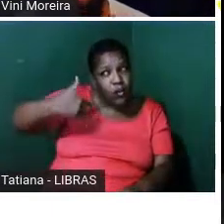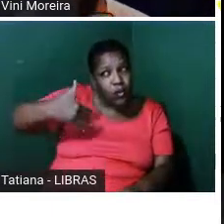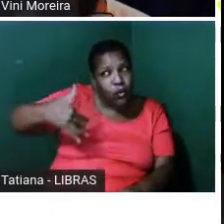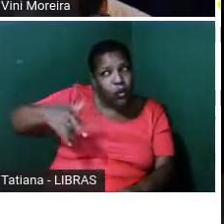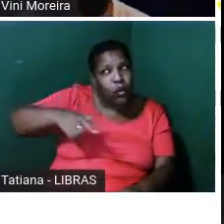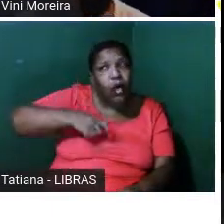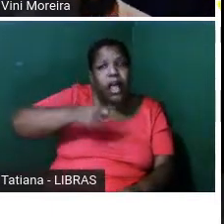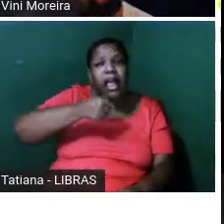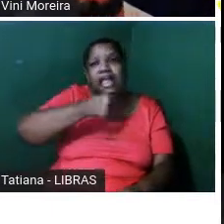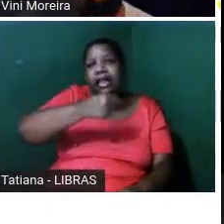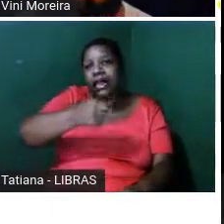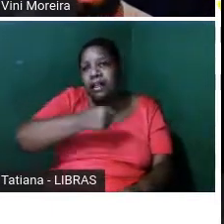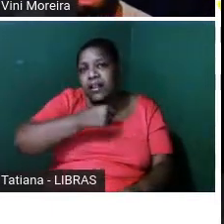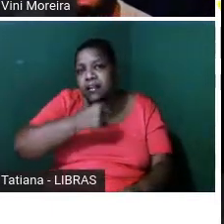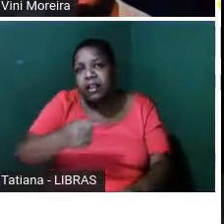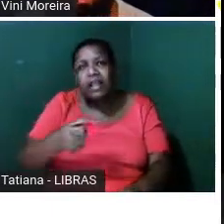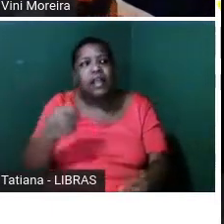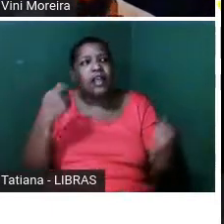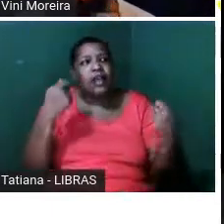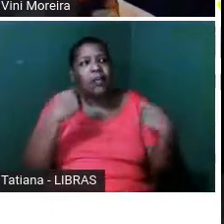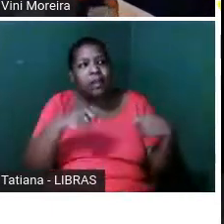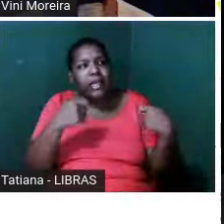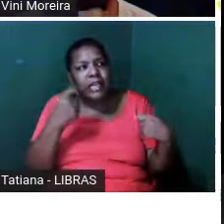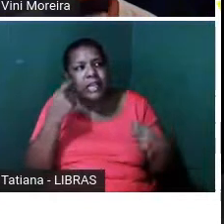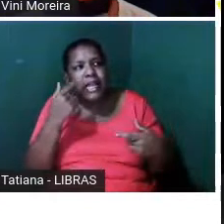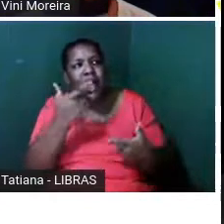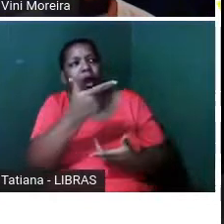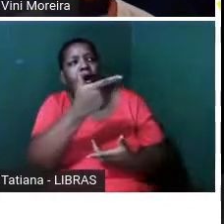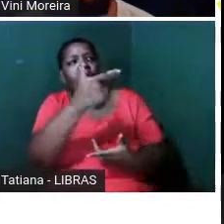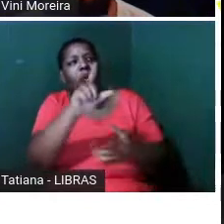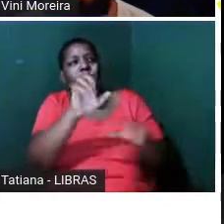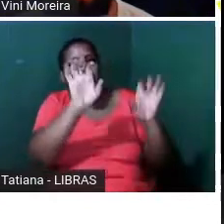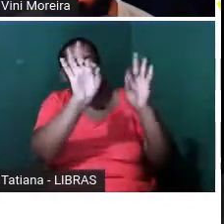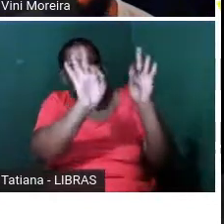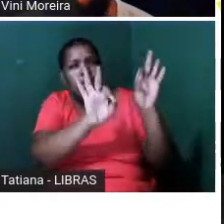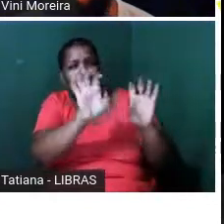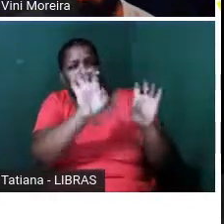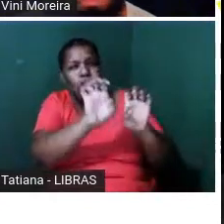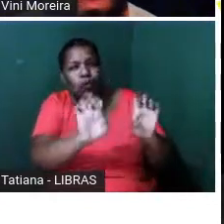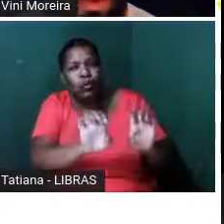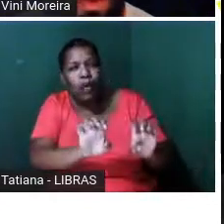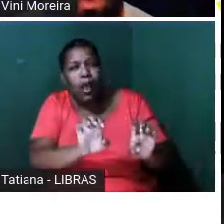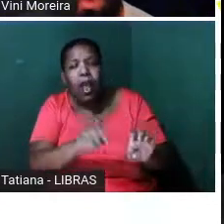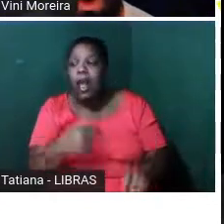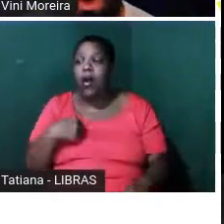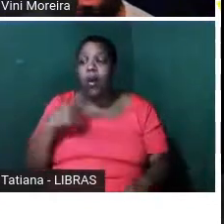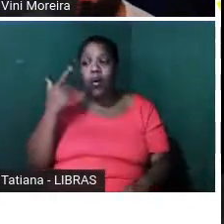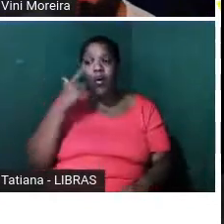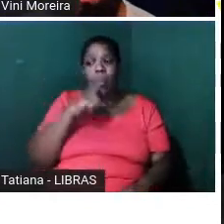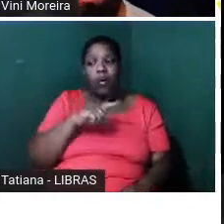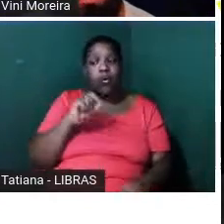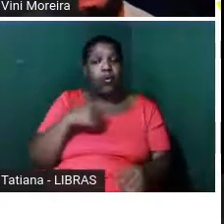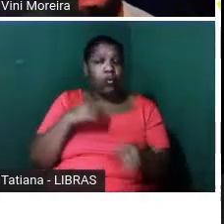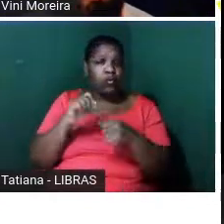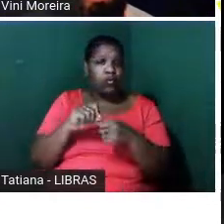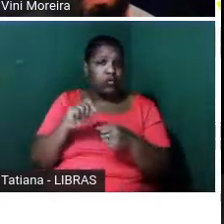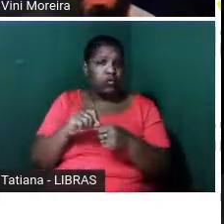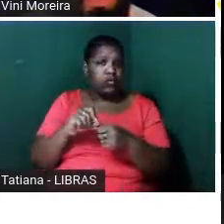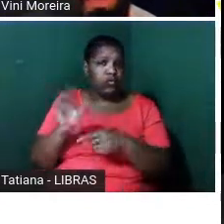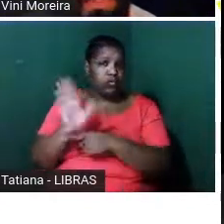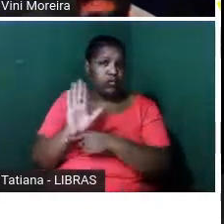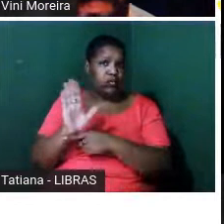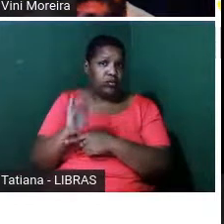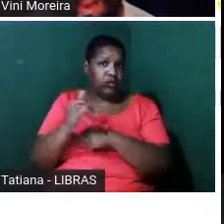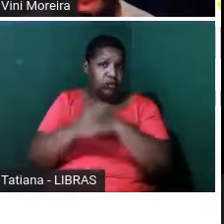entrevistas que Eu precisaria de tantas outras coisas e tanta outra estrutura e eu vi que eu consegui fazer isso o vídeo da